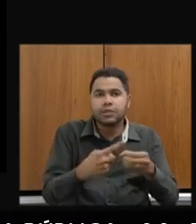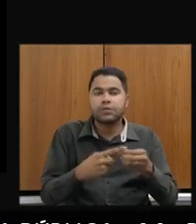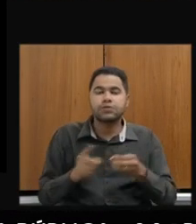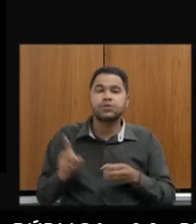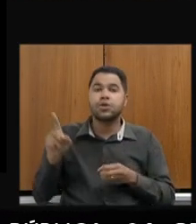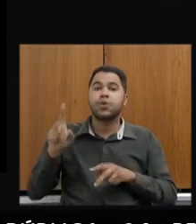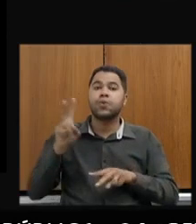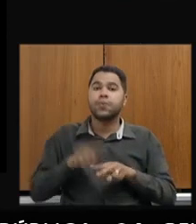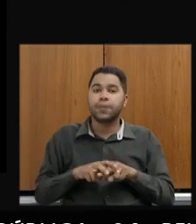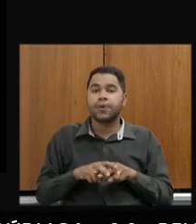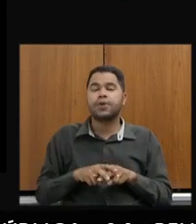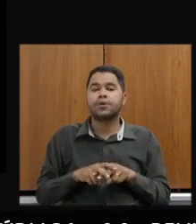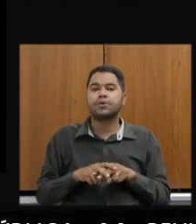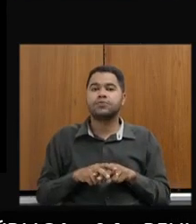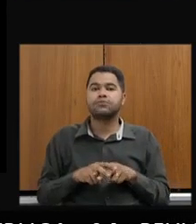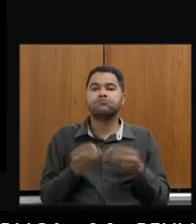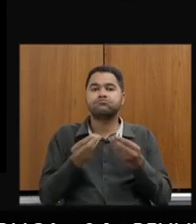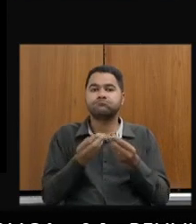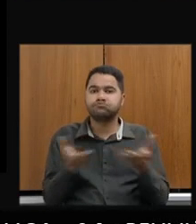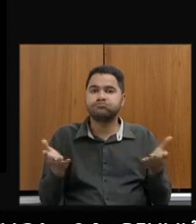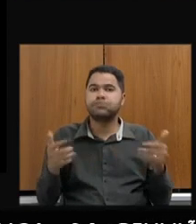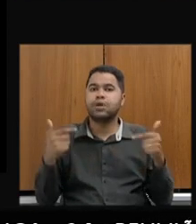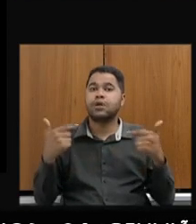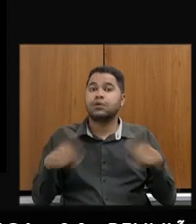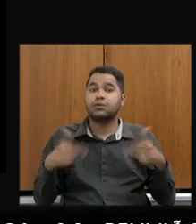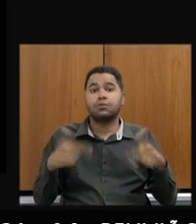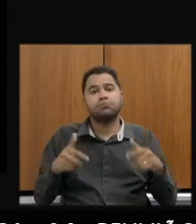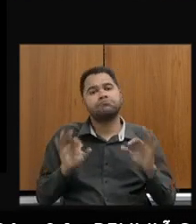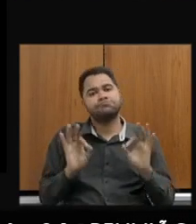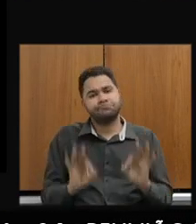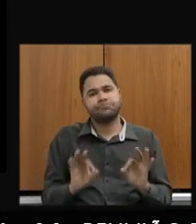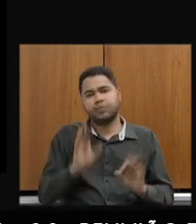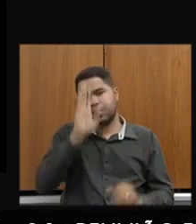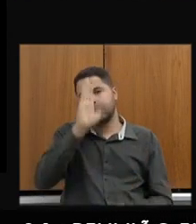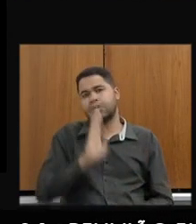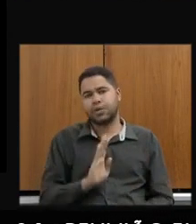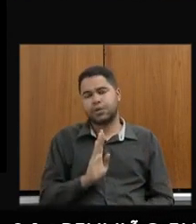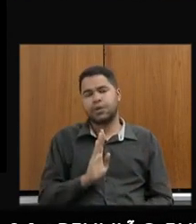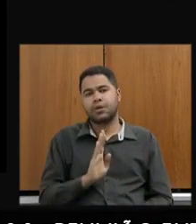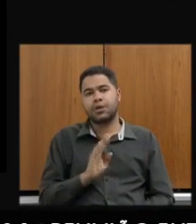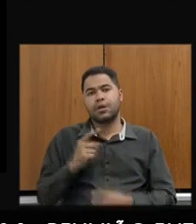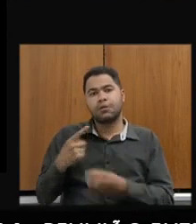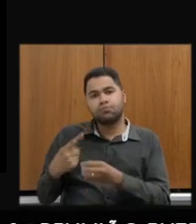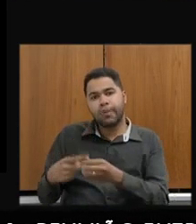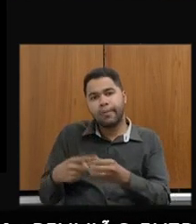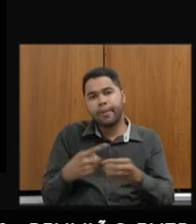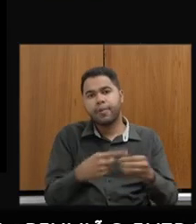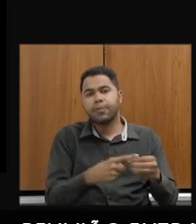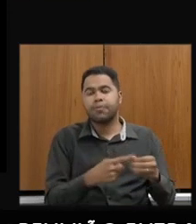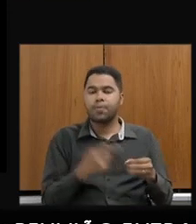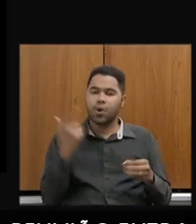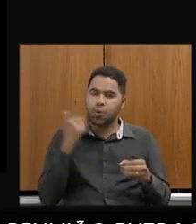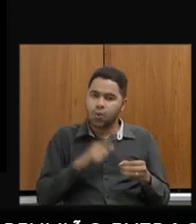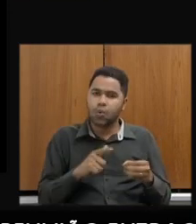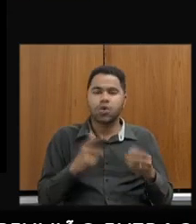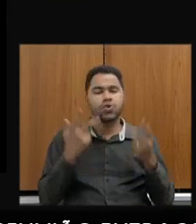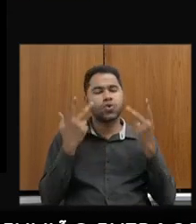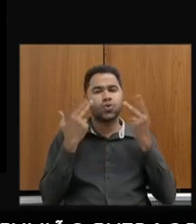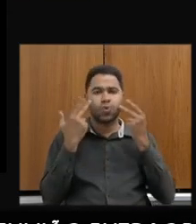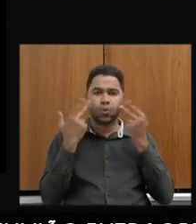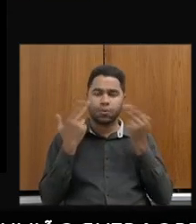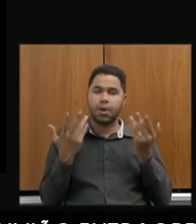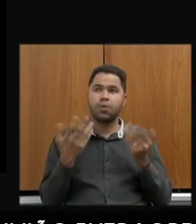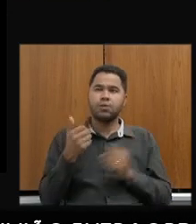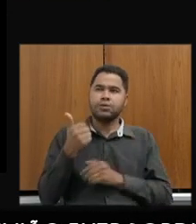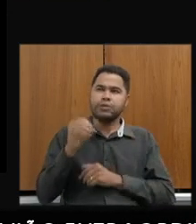os presos foram foram cedidos foram trabalhar obviamente que de forma gratuito para que essas cidades pudessem voltar à normalidade então